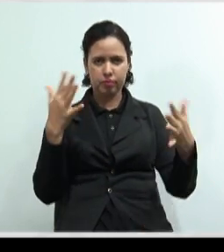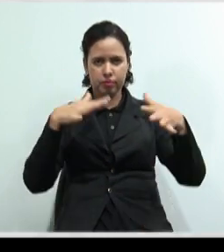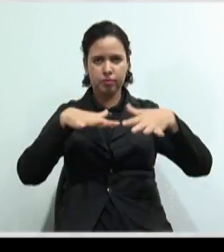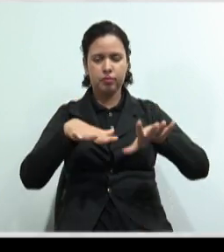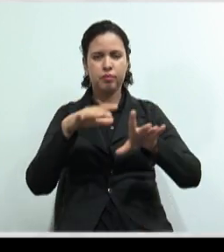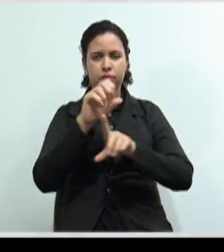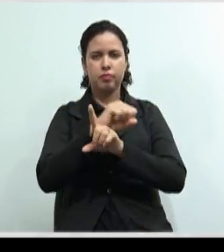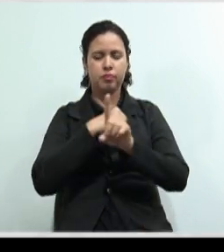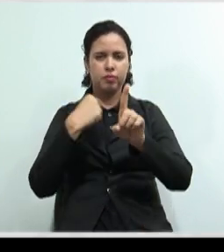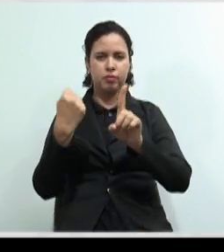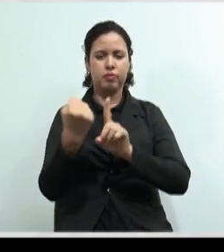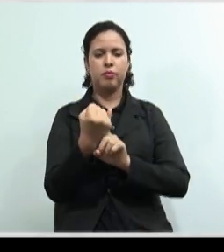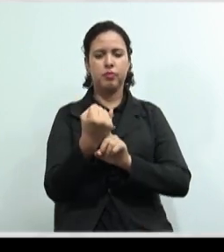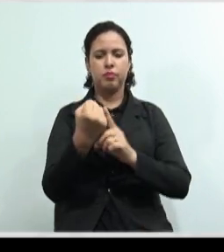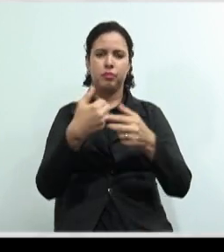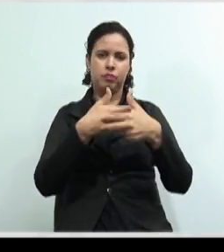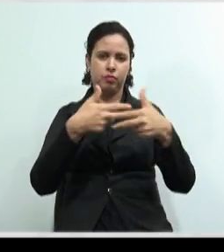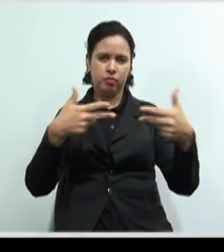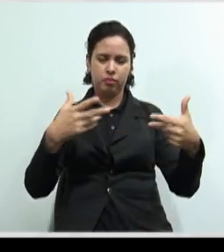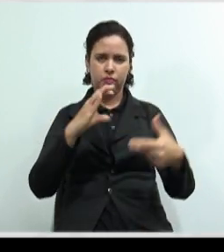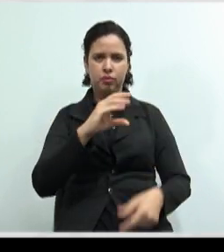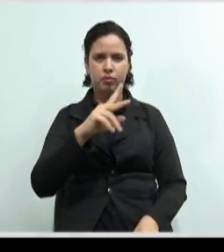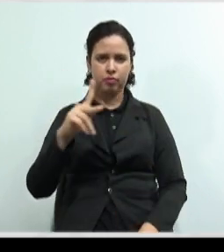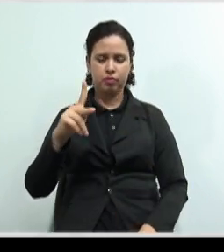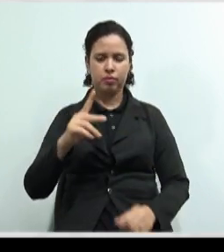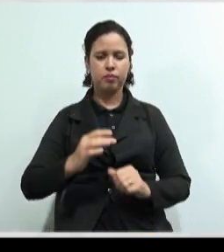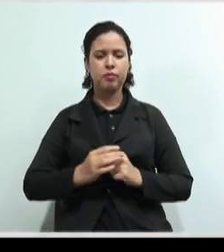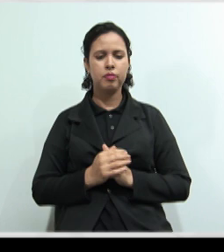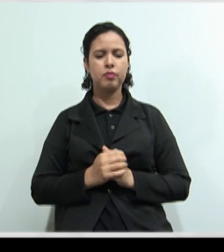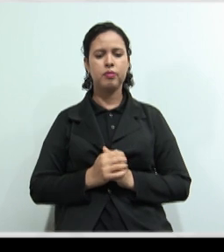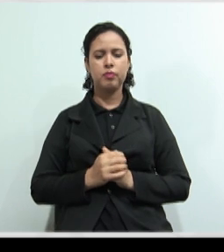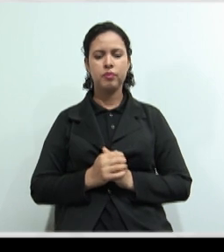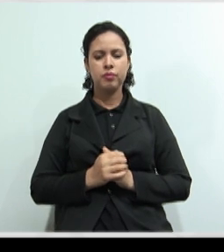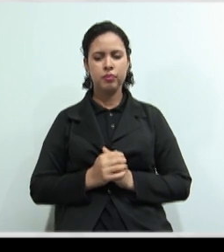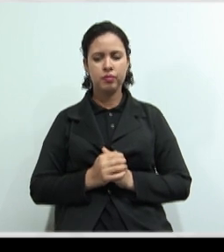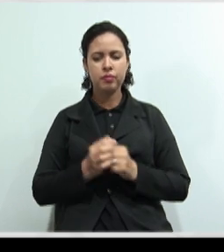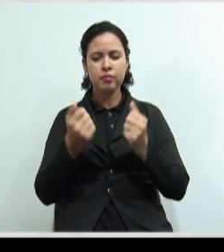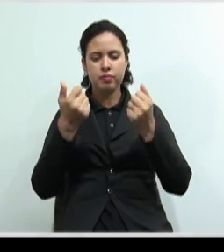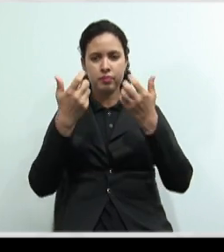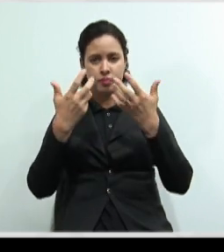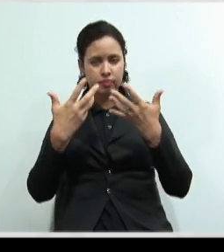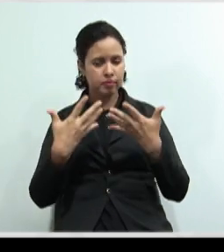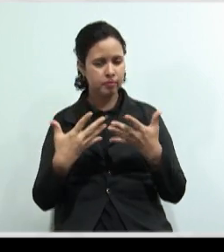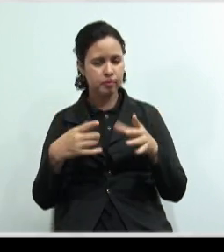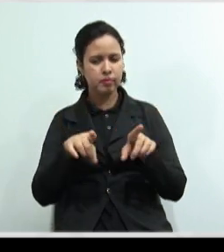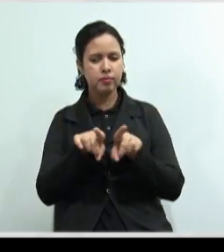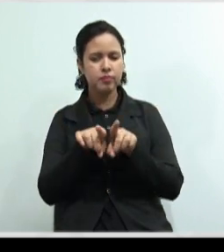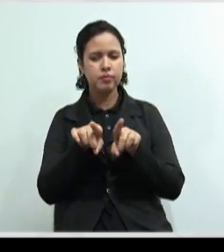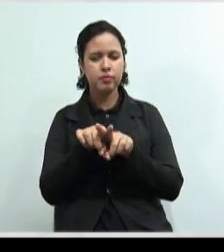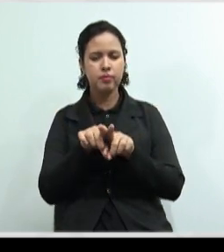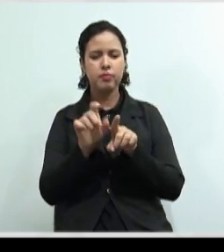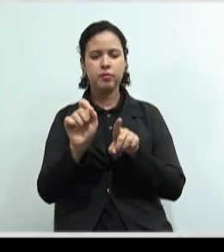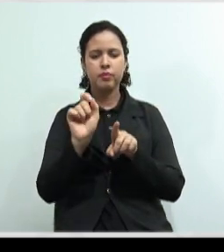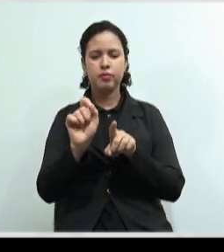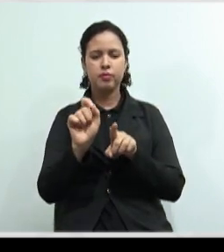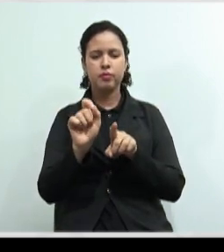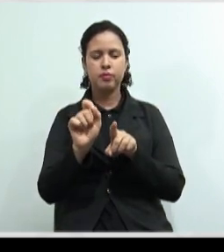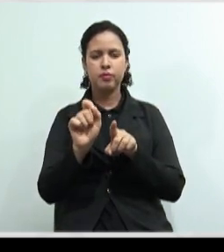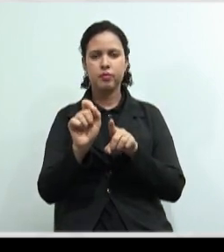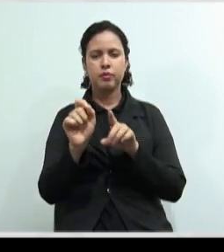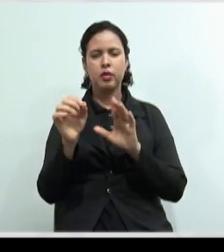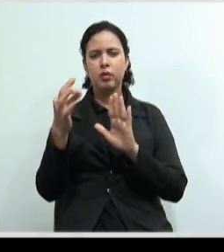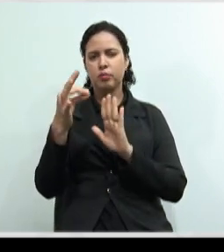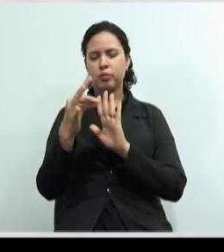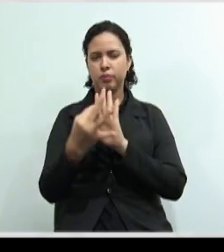nas operações cooperativas. Vamos falar também a respeito dos aspectos da